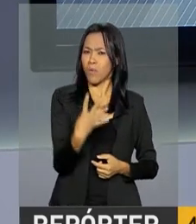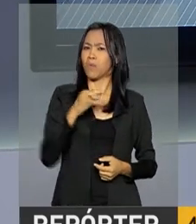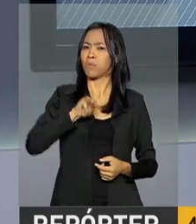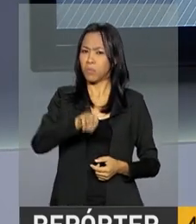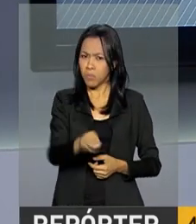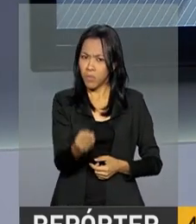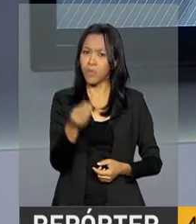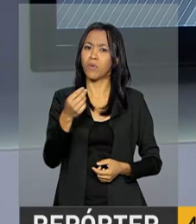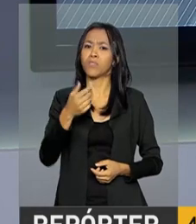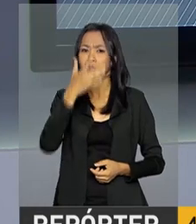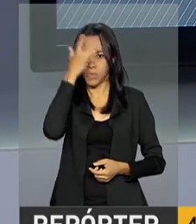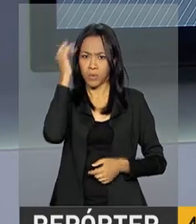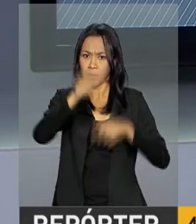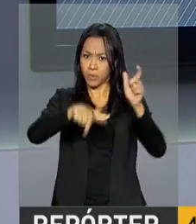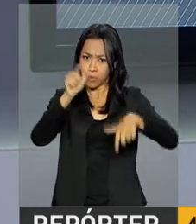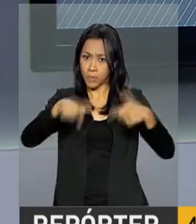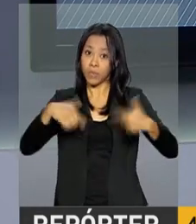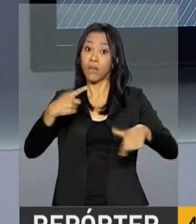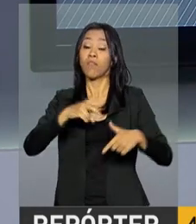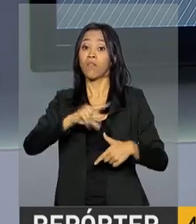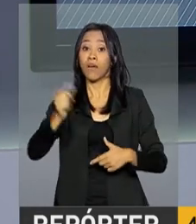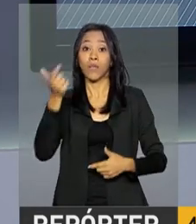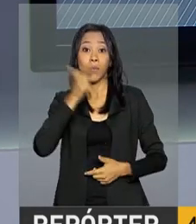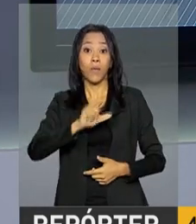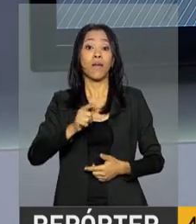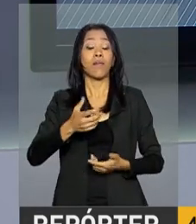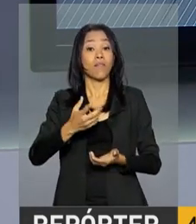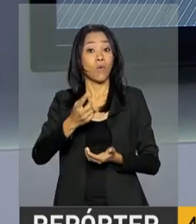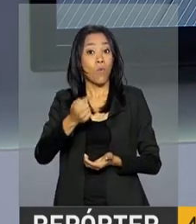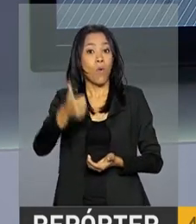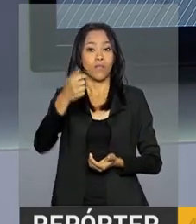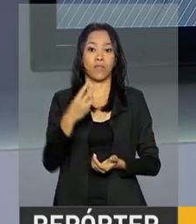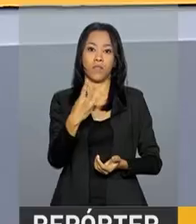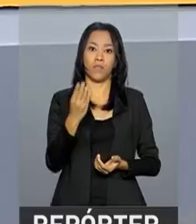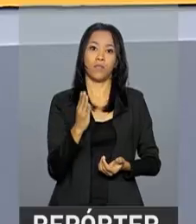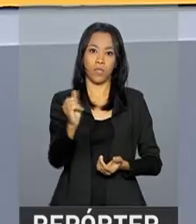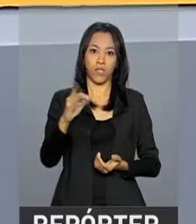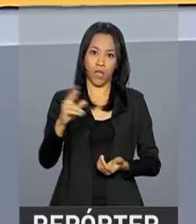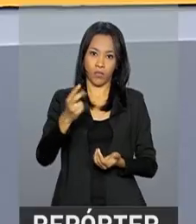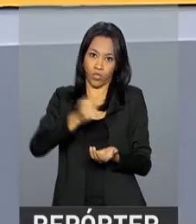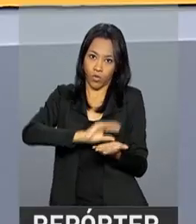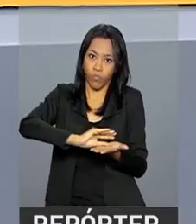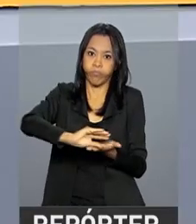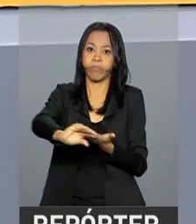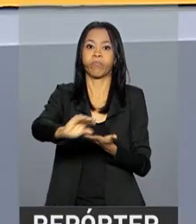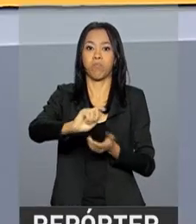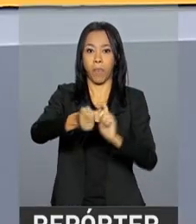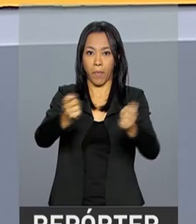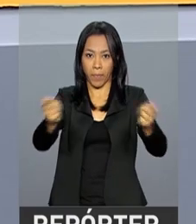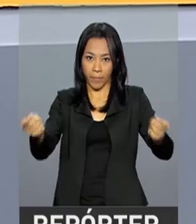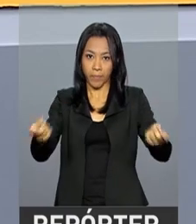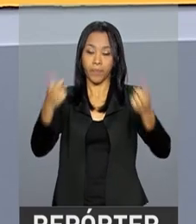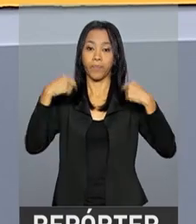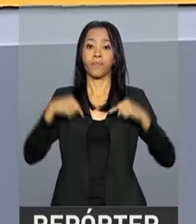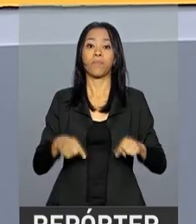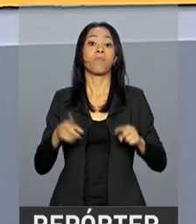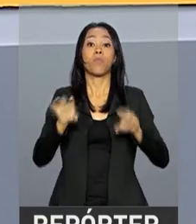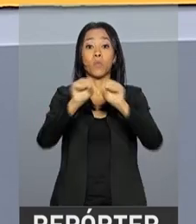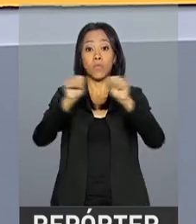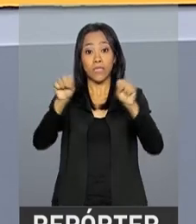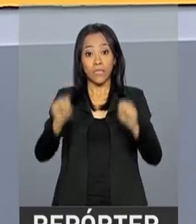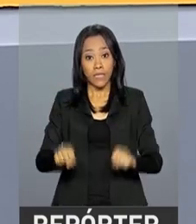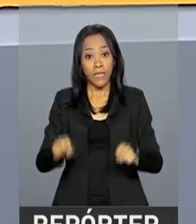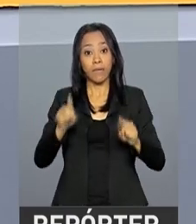com a liberação de quase 3 bilhões de reais o sistema integrado de alerta de desmatamento